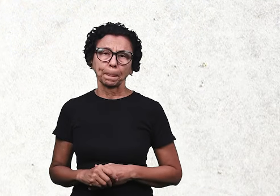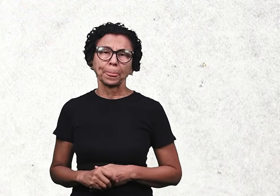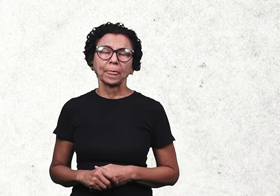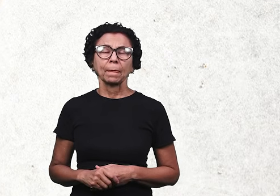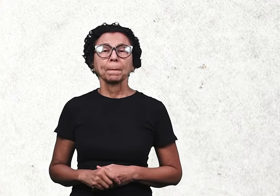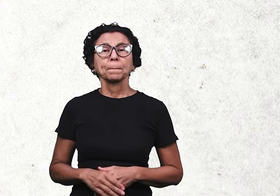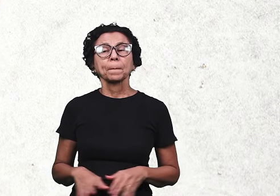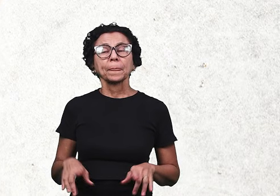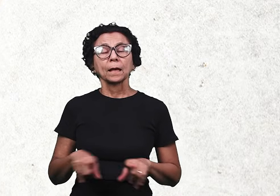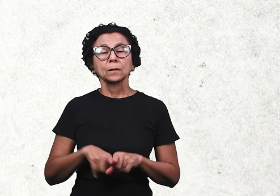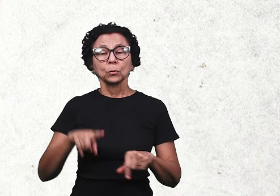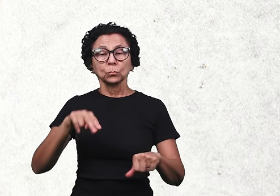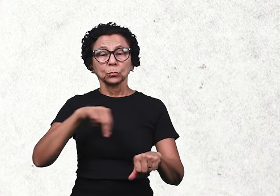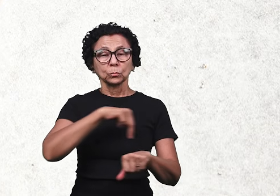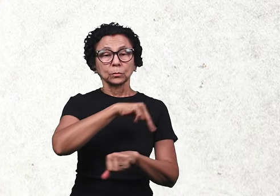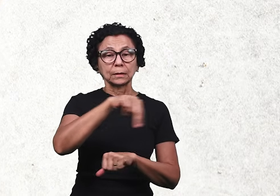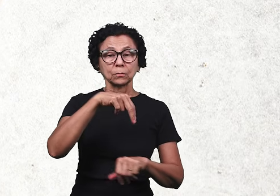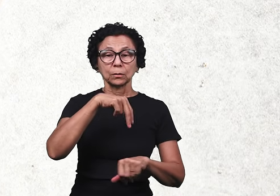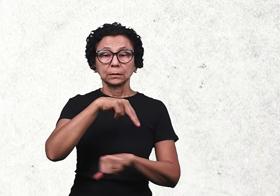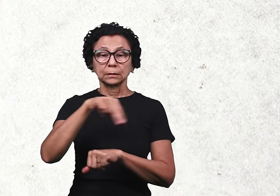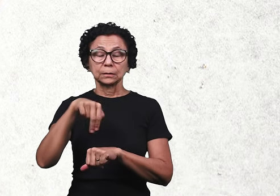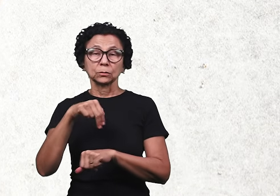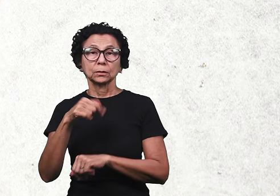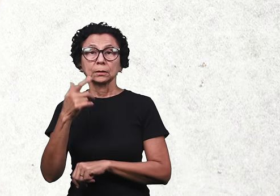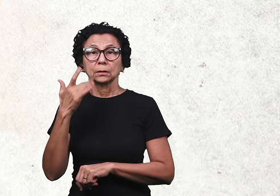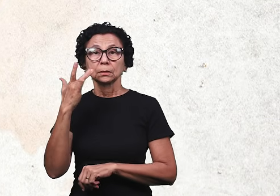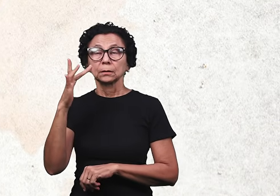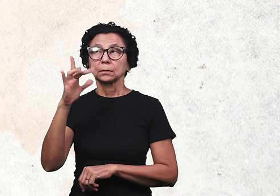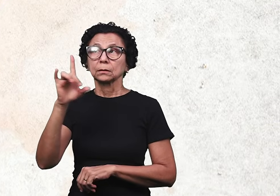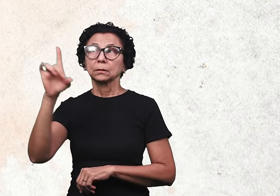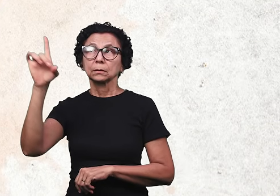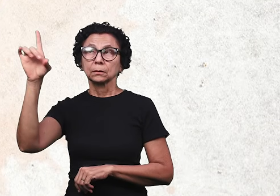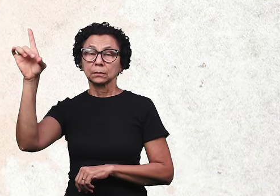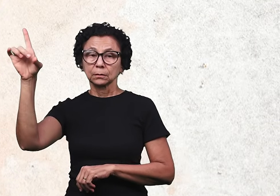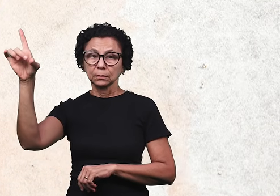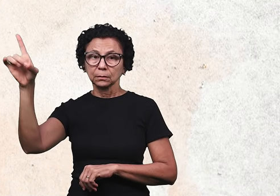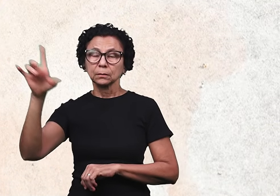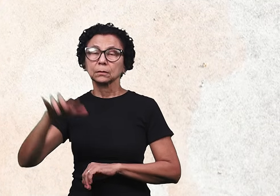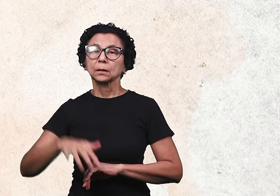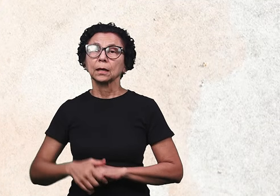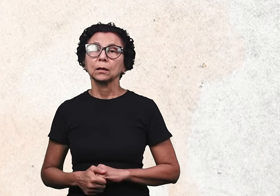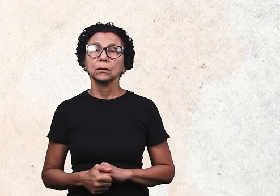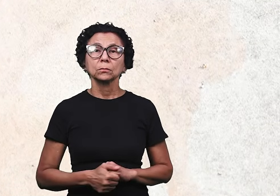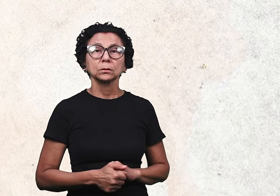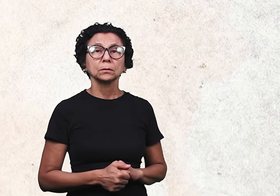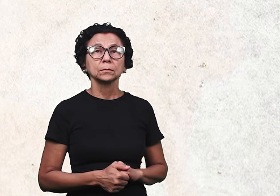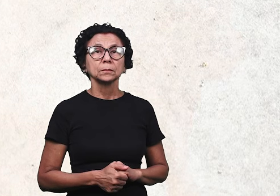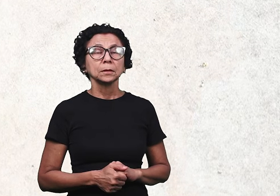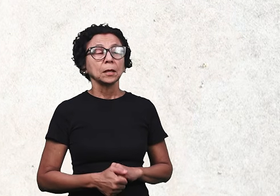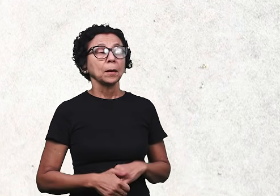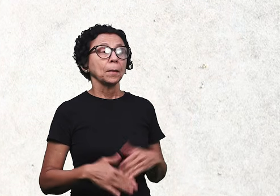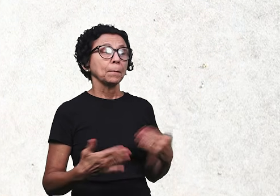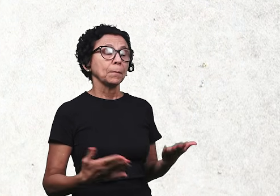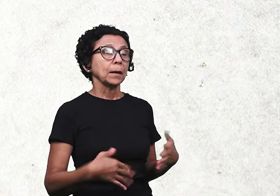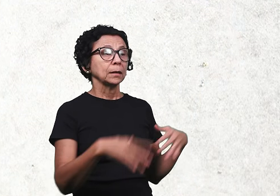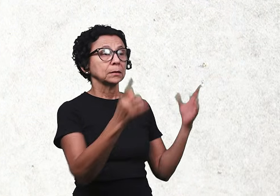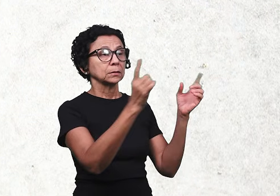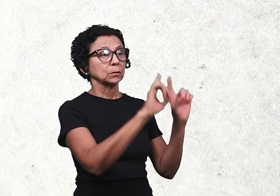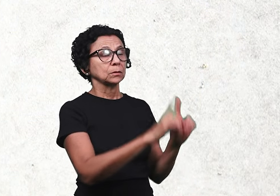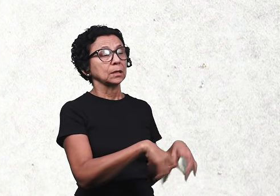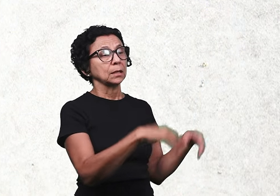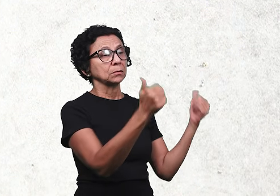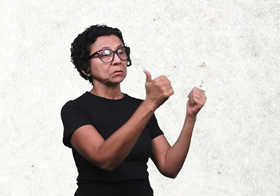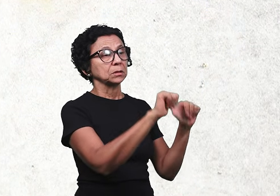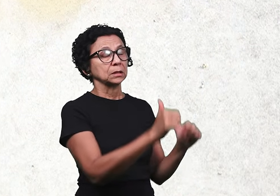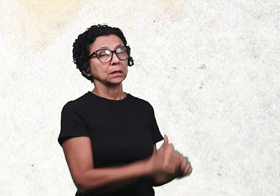41, assim estas nações temiam ao Senhor e serviam as suas imagens de escultura, como